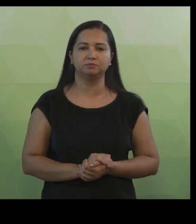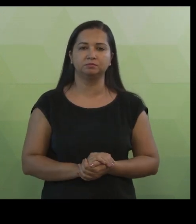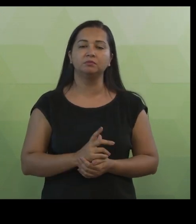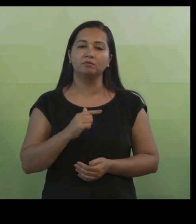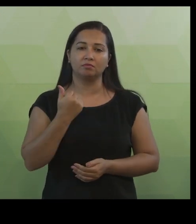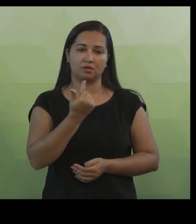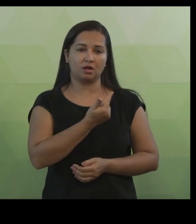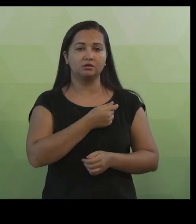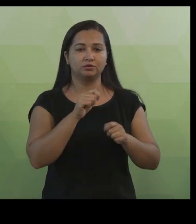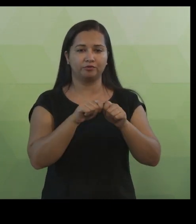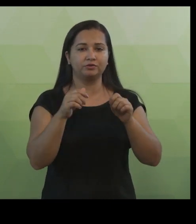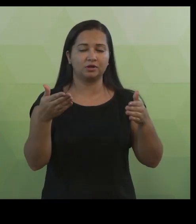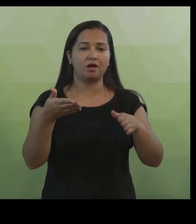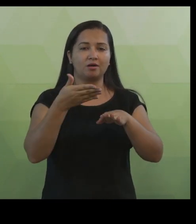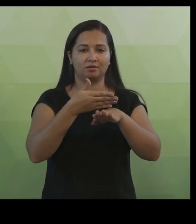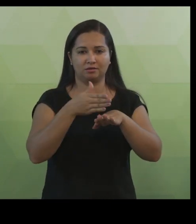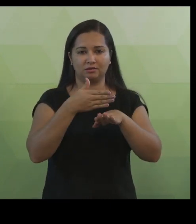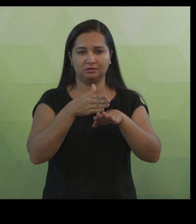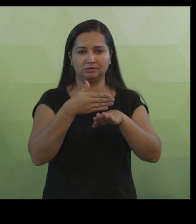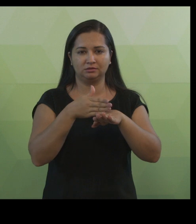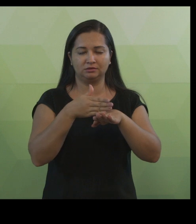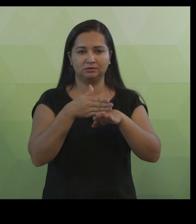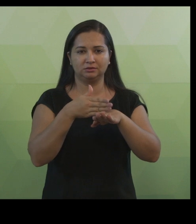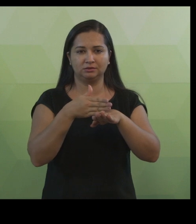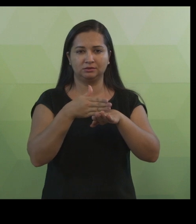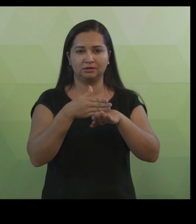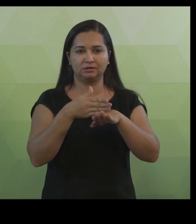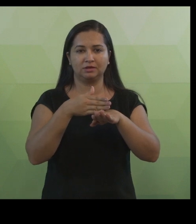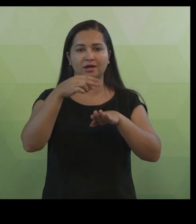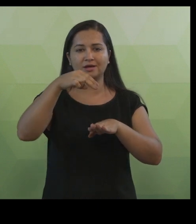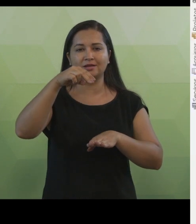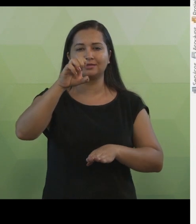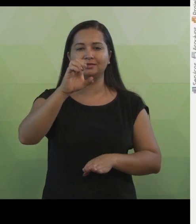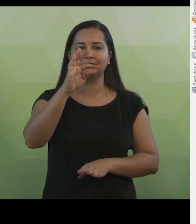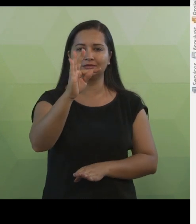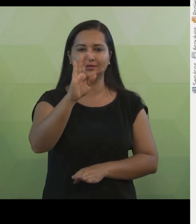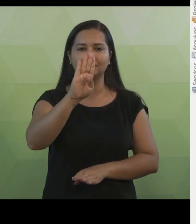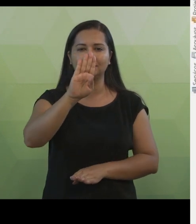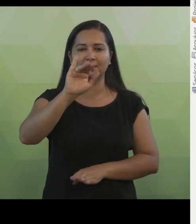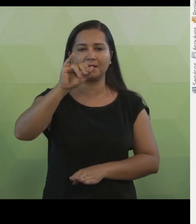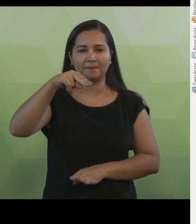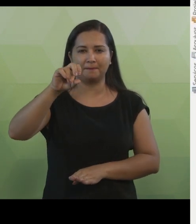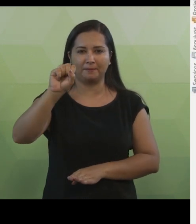Vamos fazer isso aqui no ambiente de NetBeans.